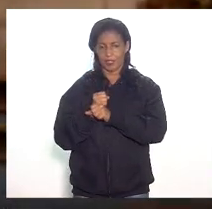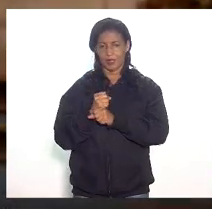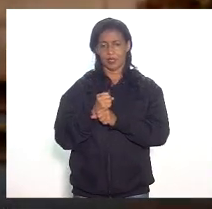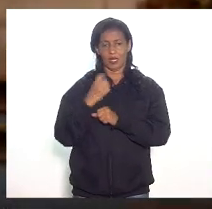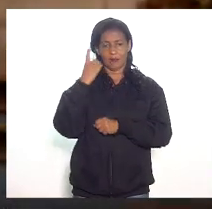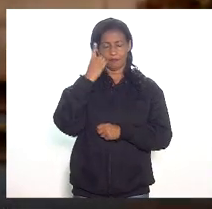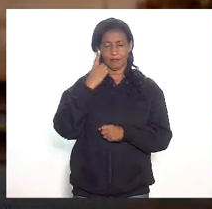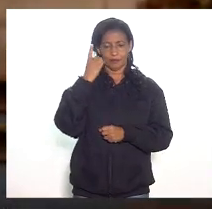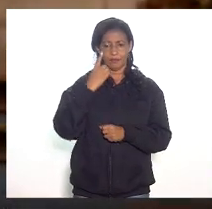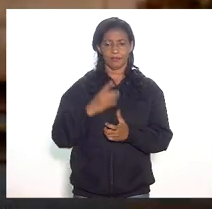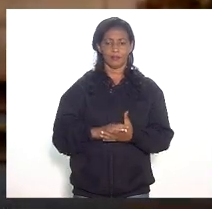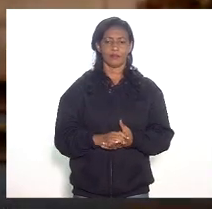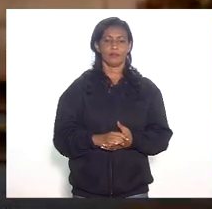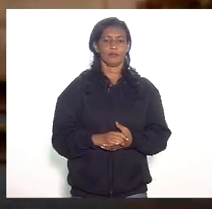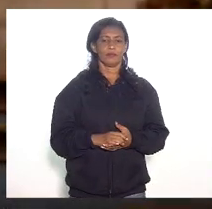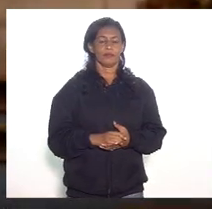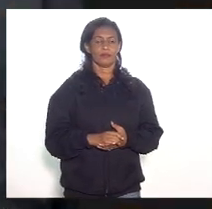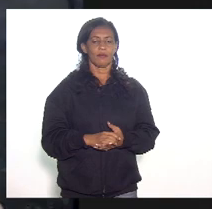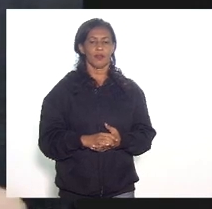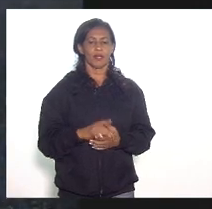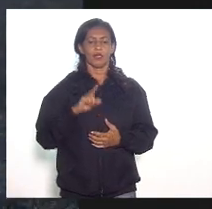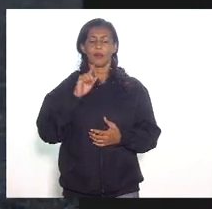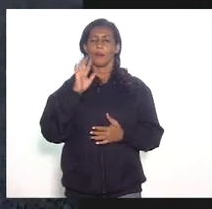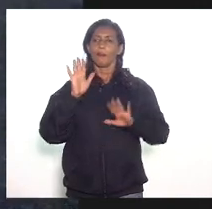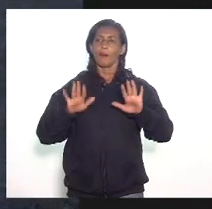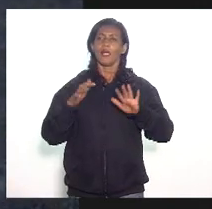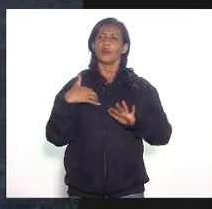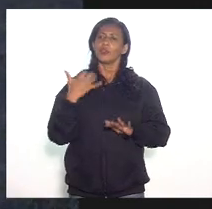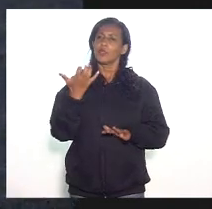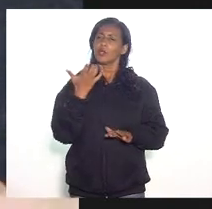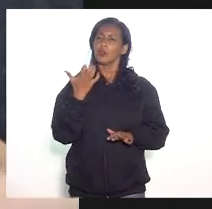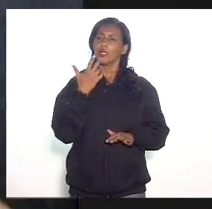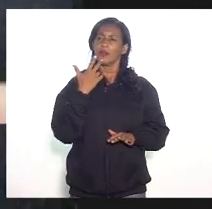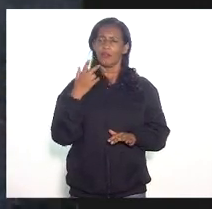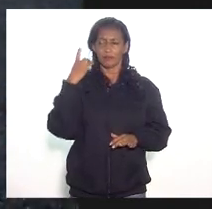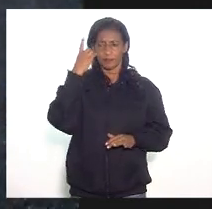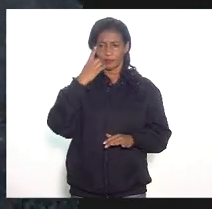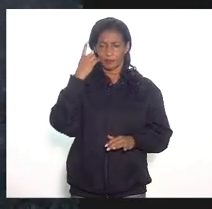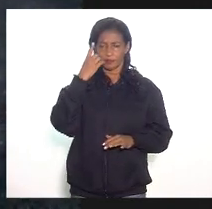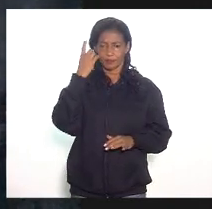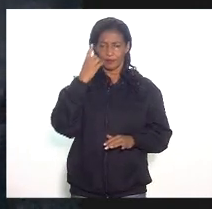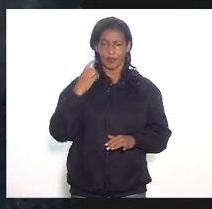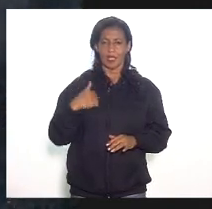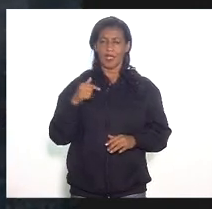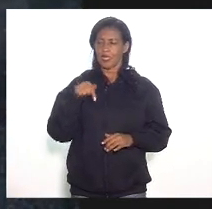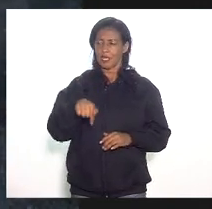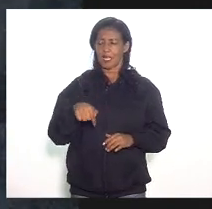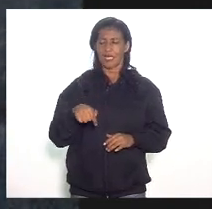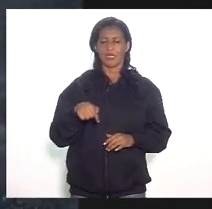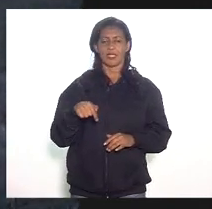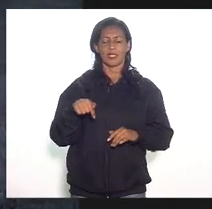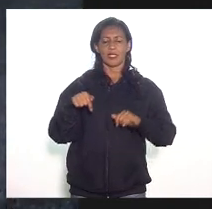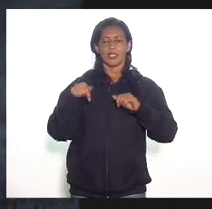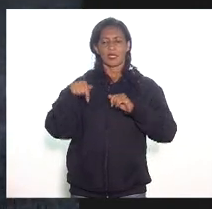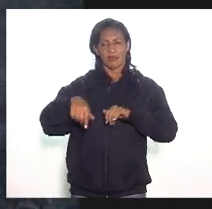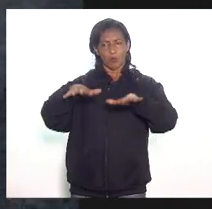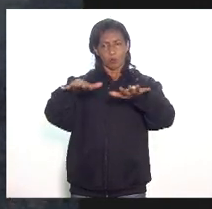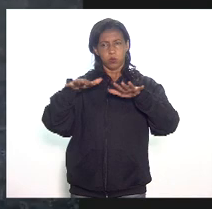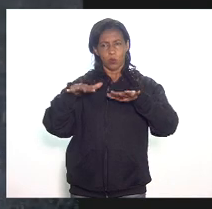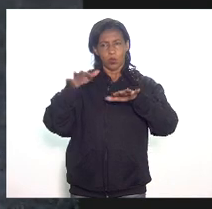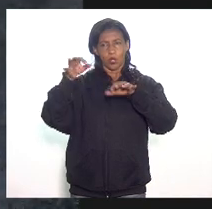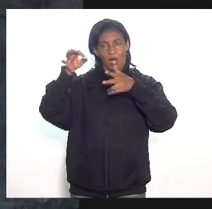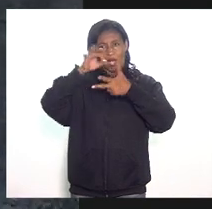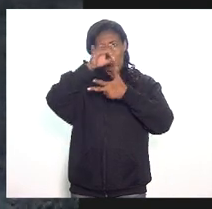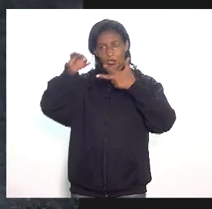concluir, por favor. concluir, presidente. Mas o que eu queria dizer, presidente, é que esse fundo do Tribunal de Justiça, somente em dezembro de 2020, arrecadou